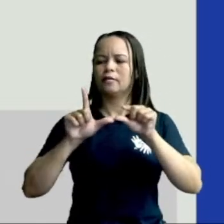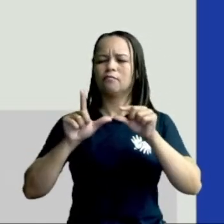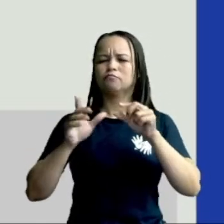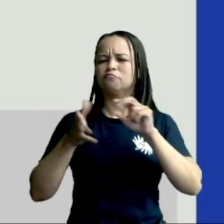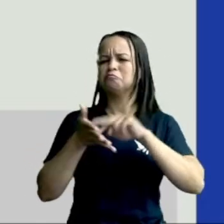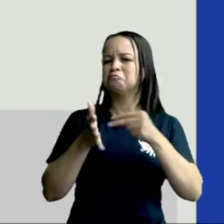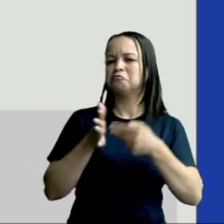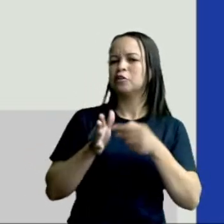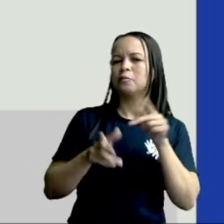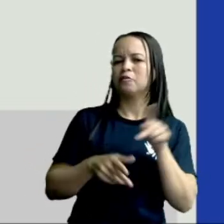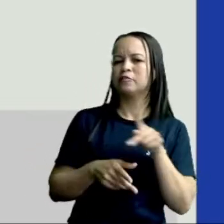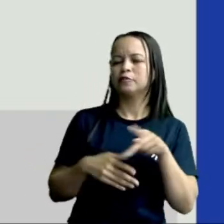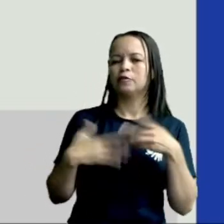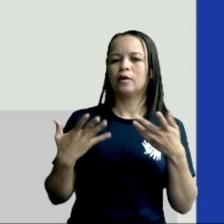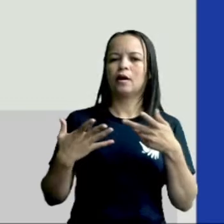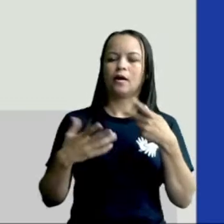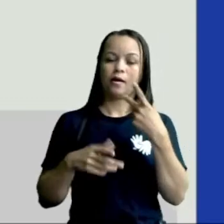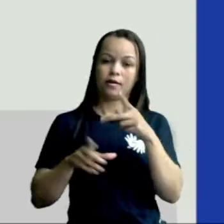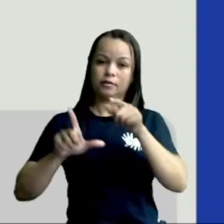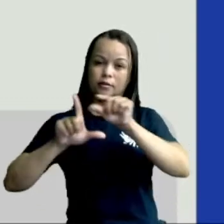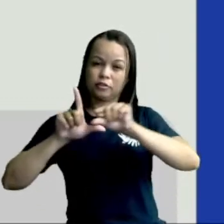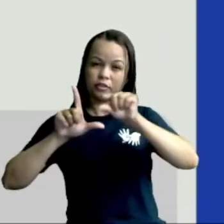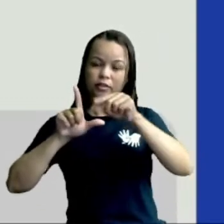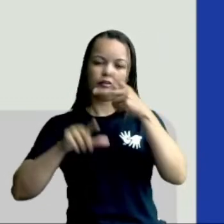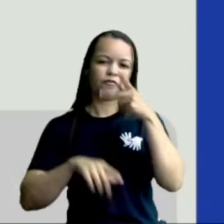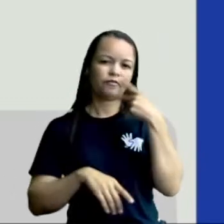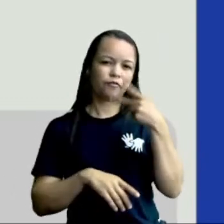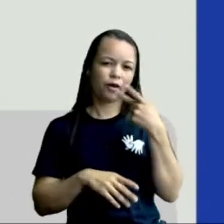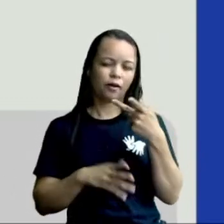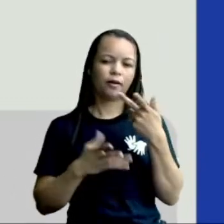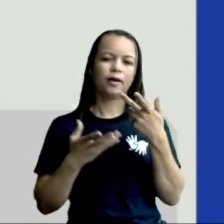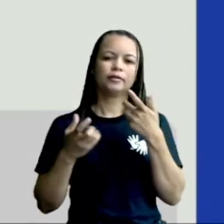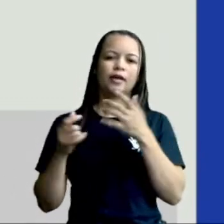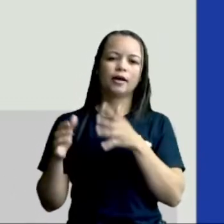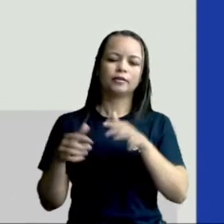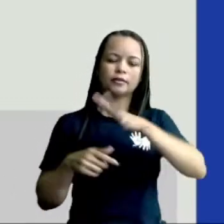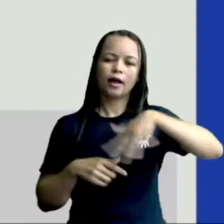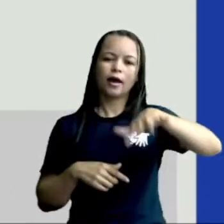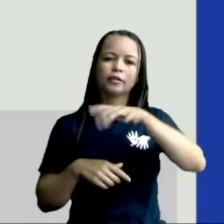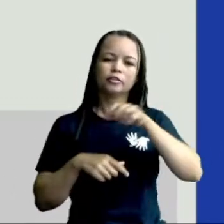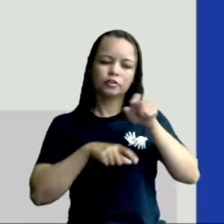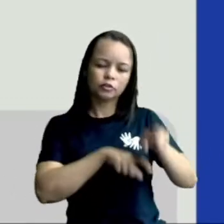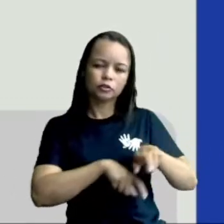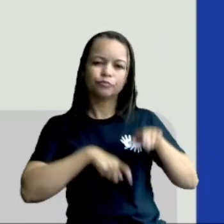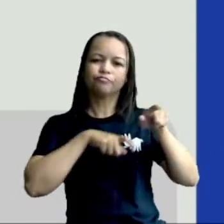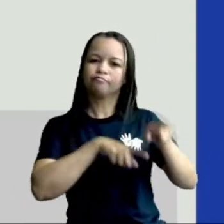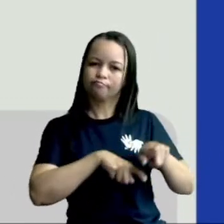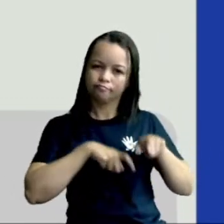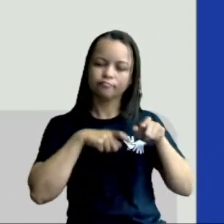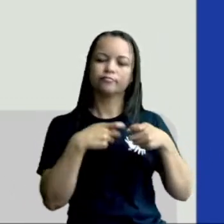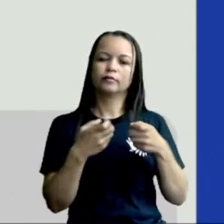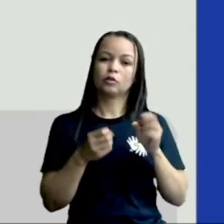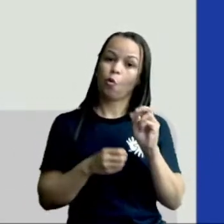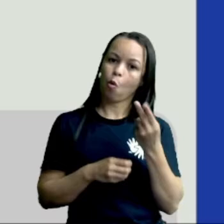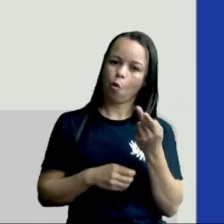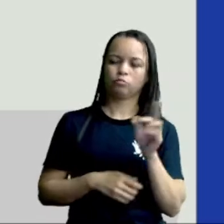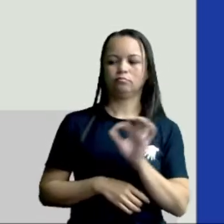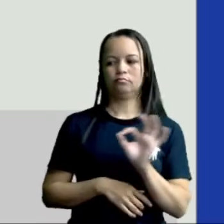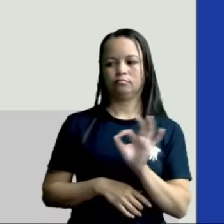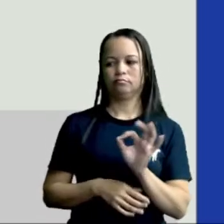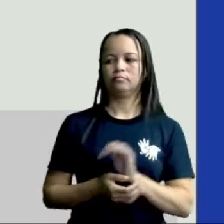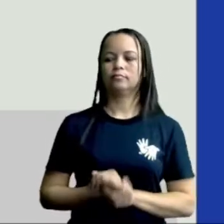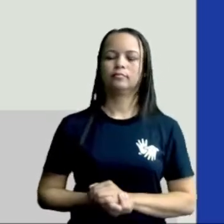Essa legenda fala das áreas que podem ser cultivadas agriculamente ou não,